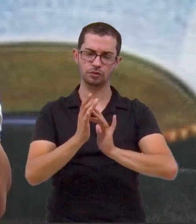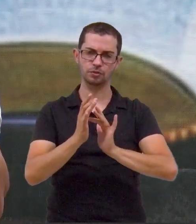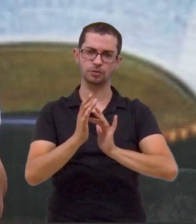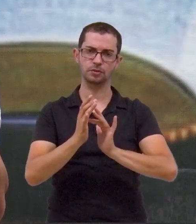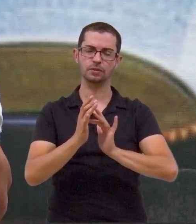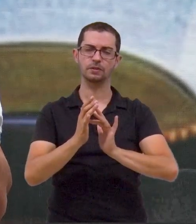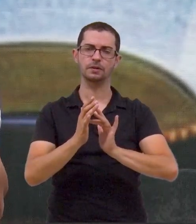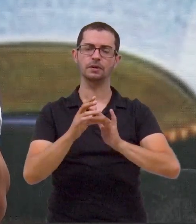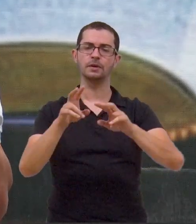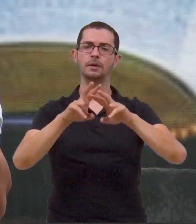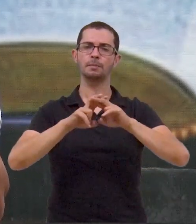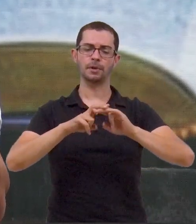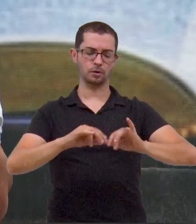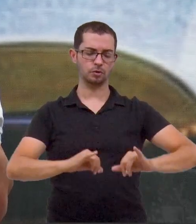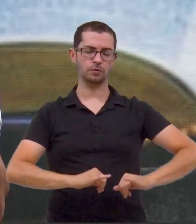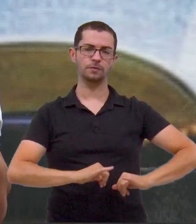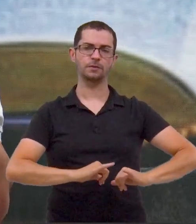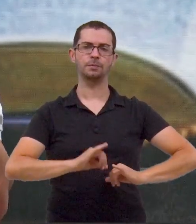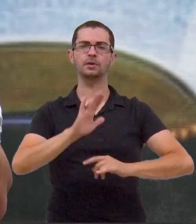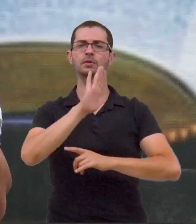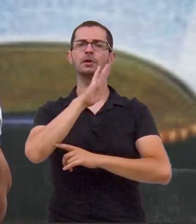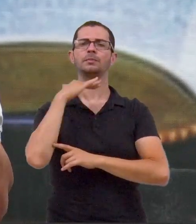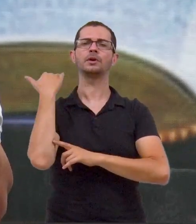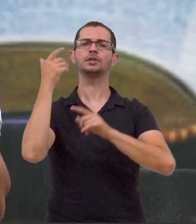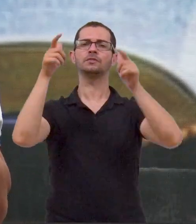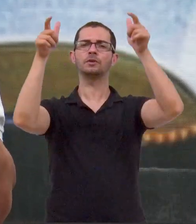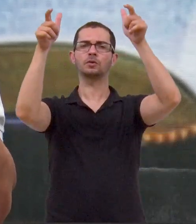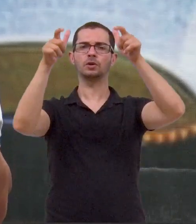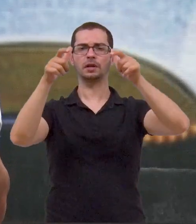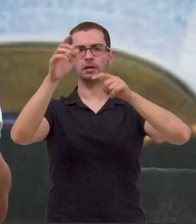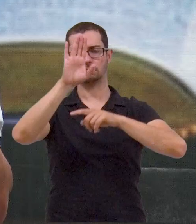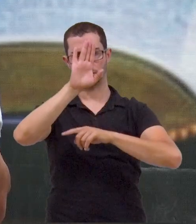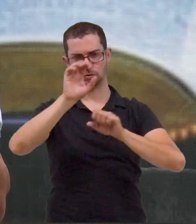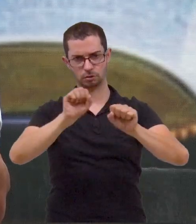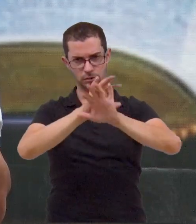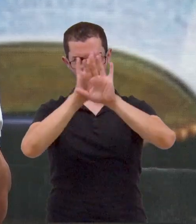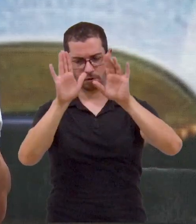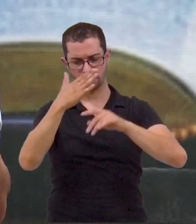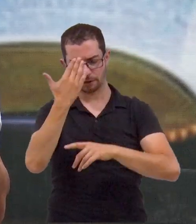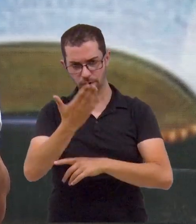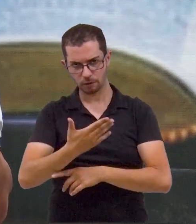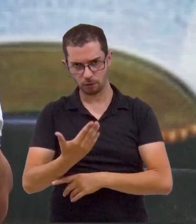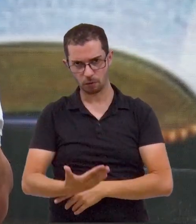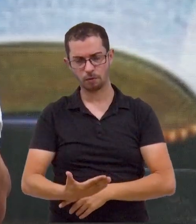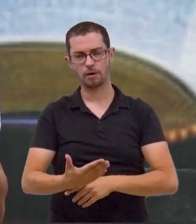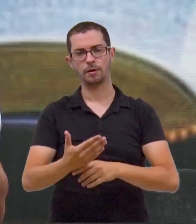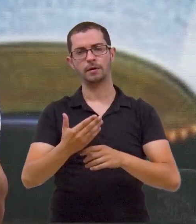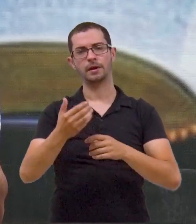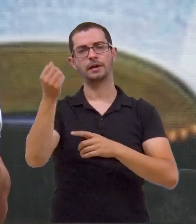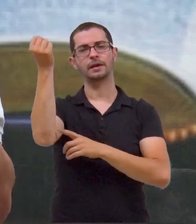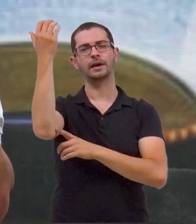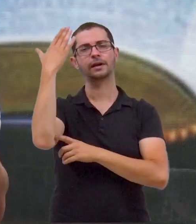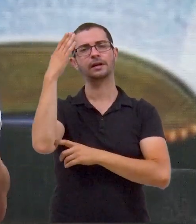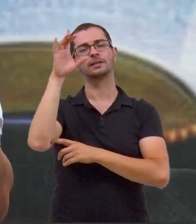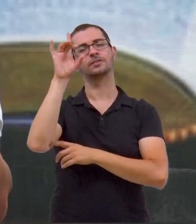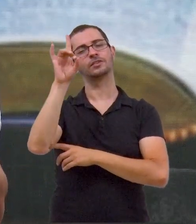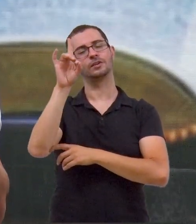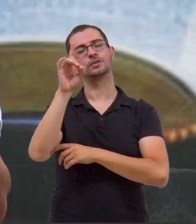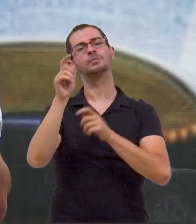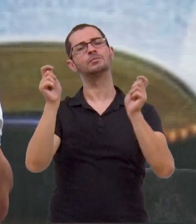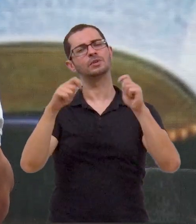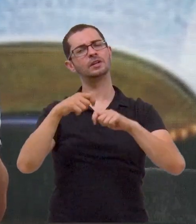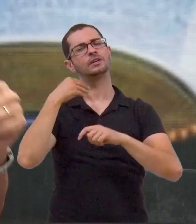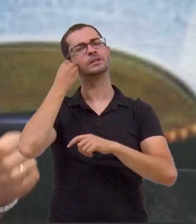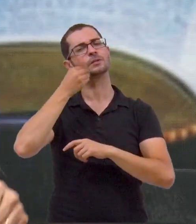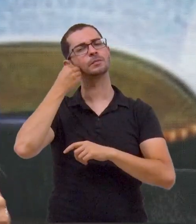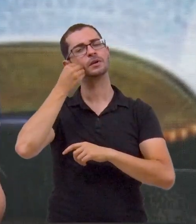por causa do sofrimento da morte, foi coroado de glória e de honra, para que, pela graça de Deus, provasse a